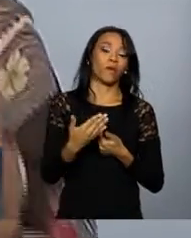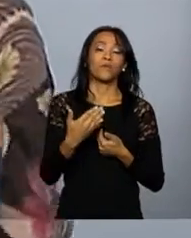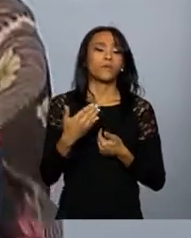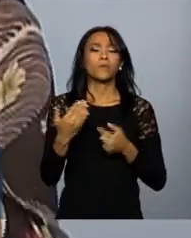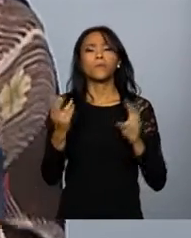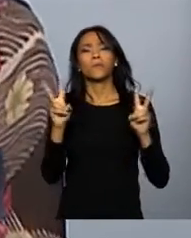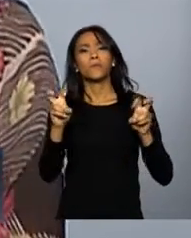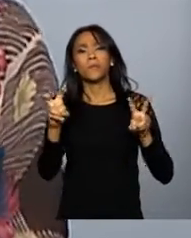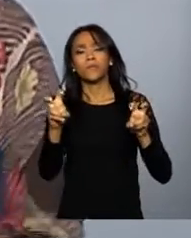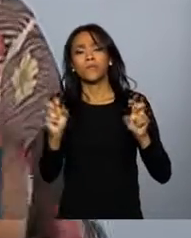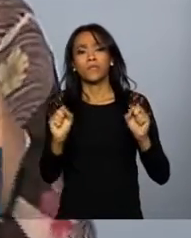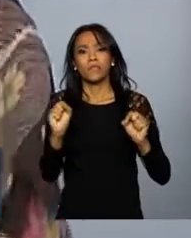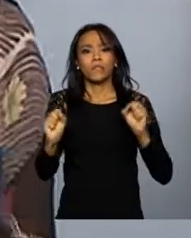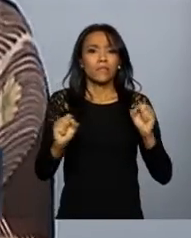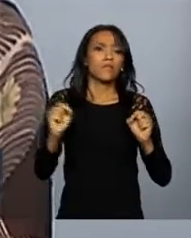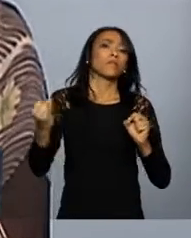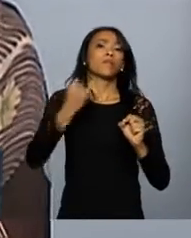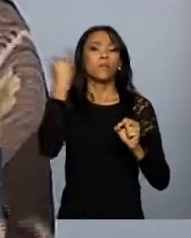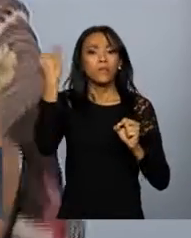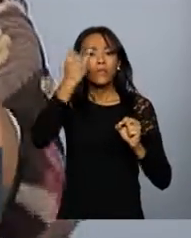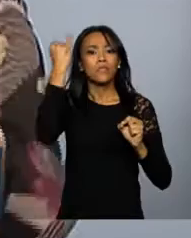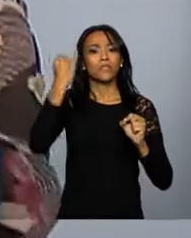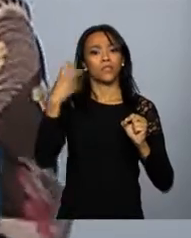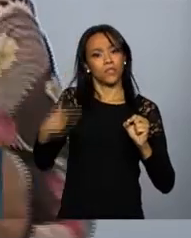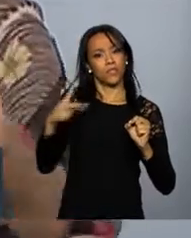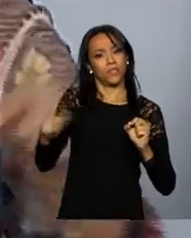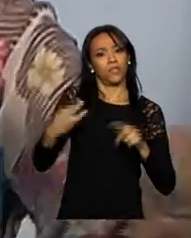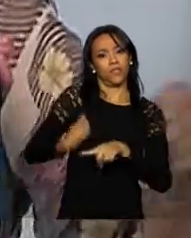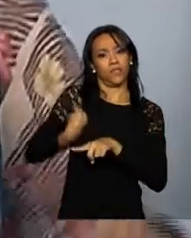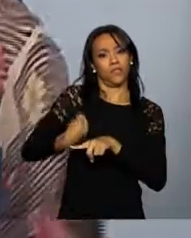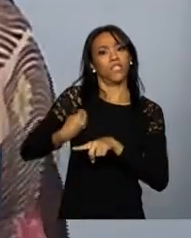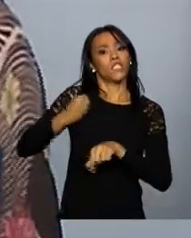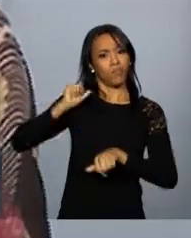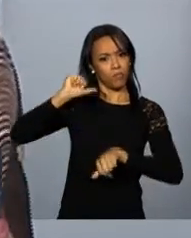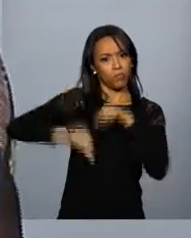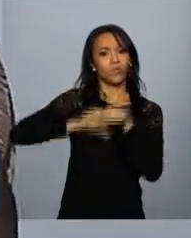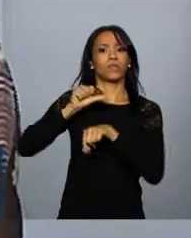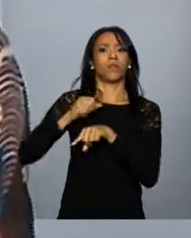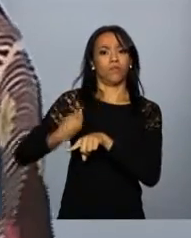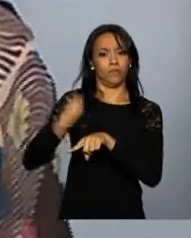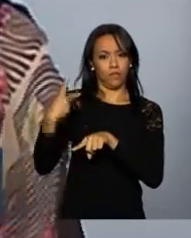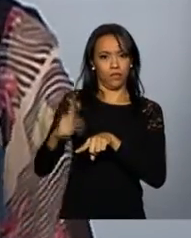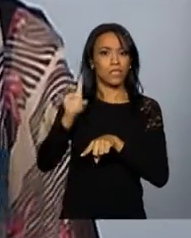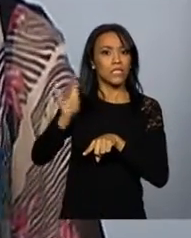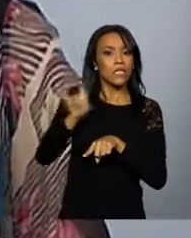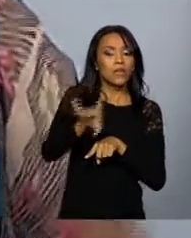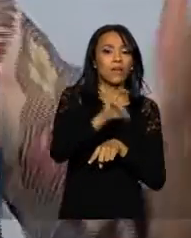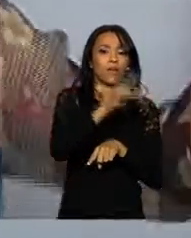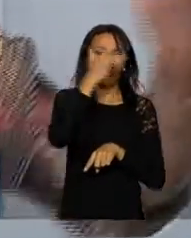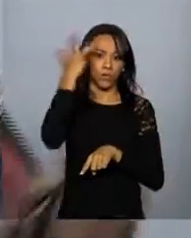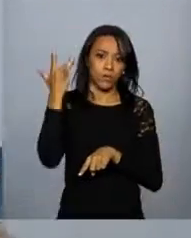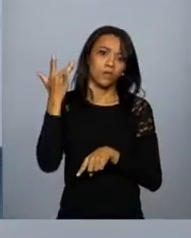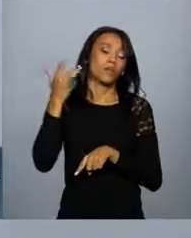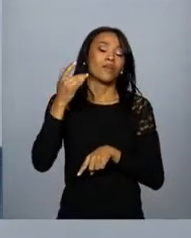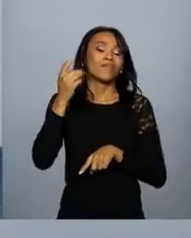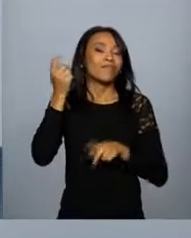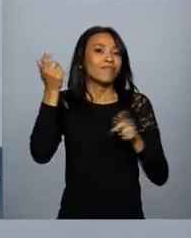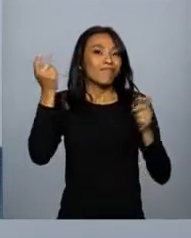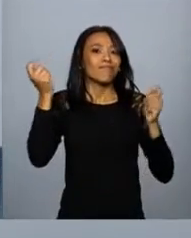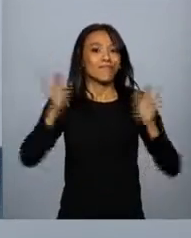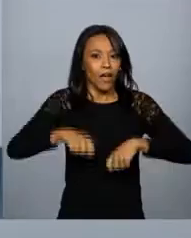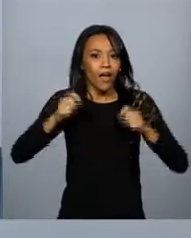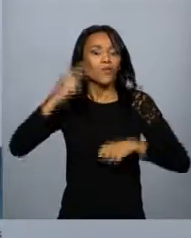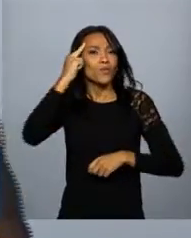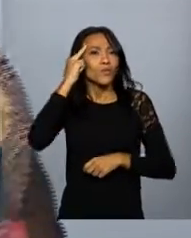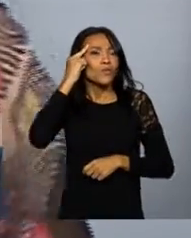questões essenciais que vai modificar a vida de cada um, que vai permitir que seus sonhos